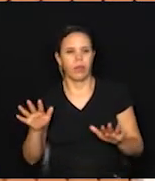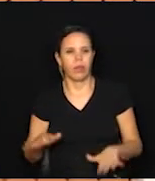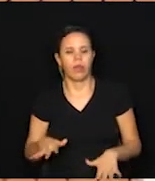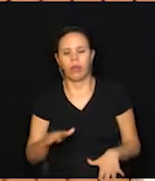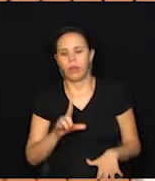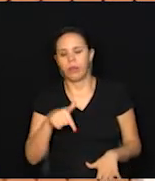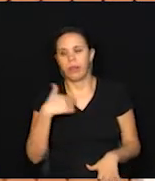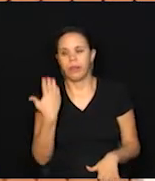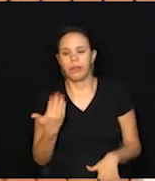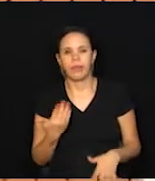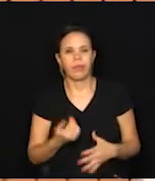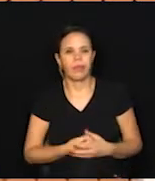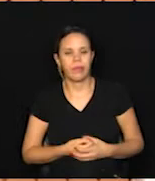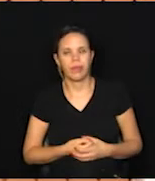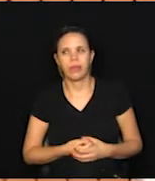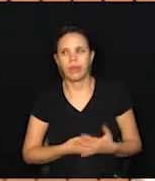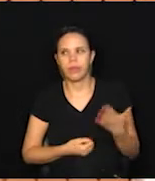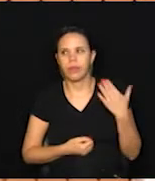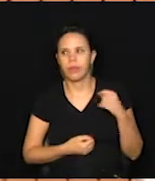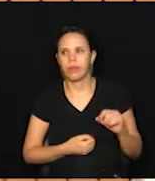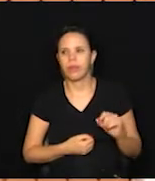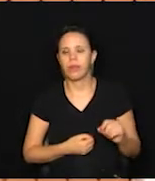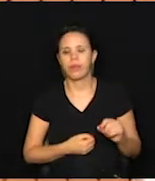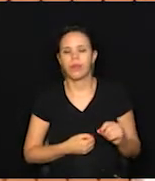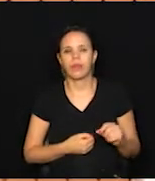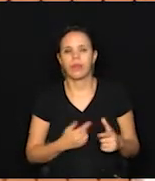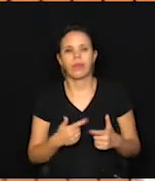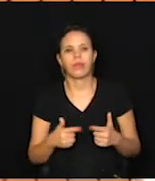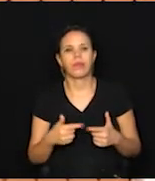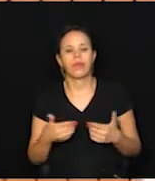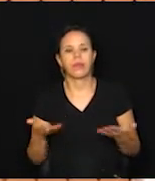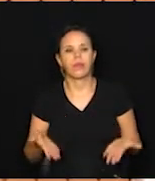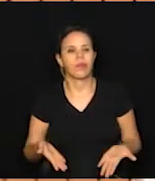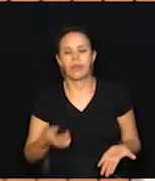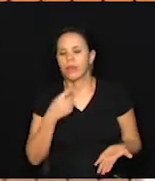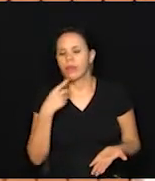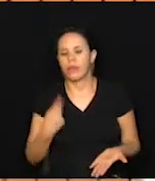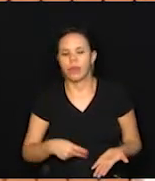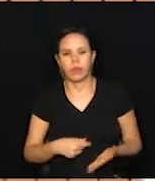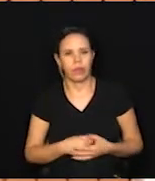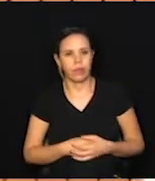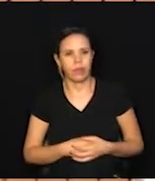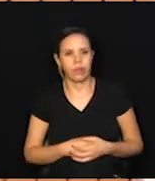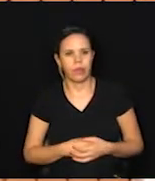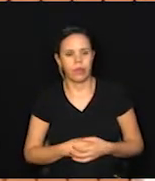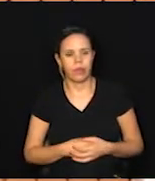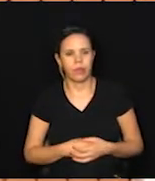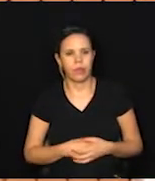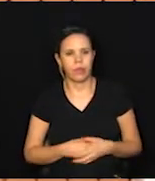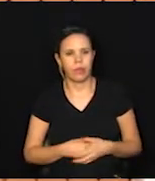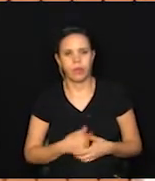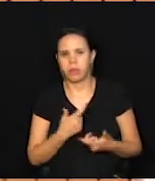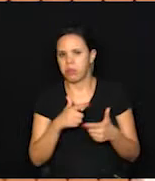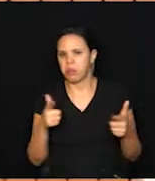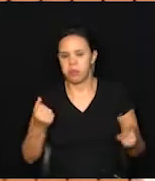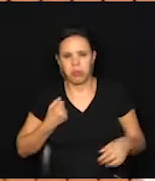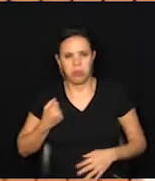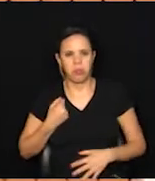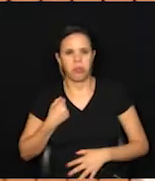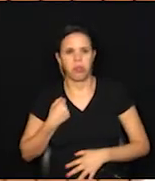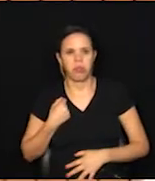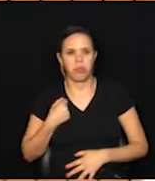a óbito. Eu quero saber, doutor Sérgio, qual é a realidade nossa aqui em Campinas, né? Eu não tenho esses números, então o